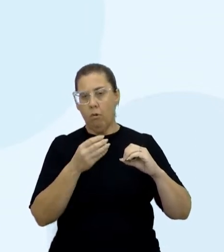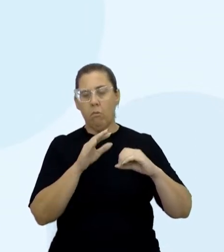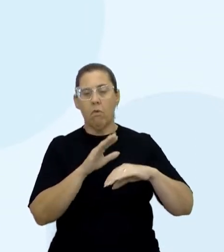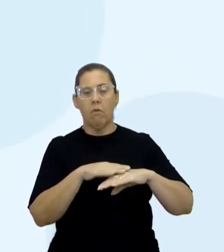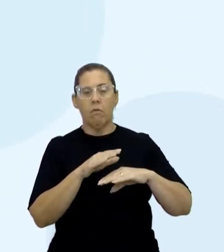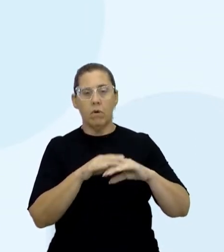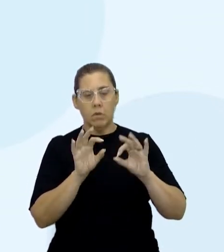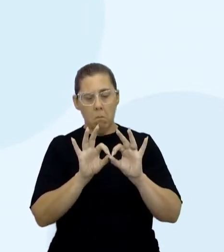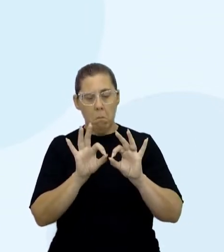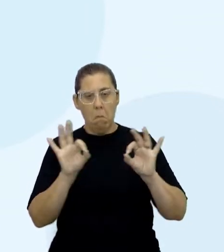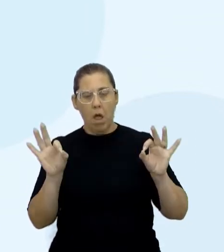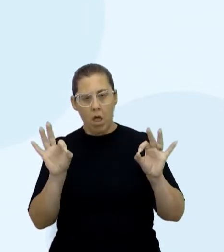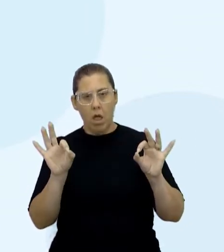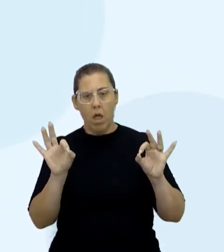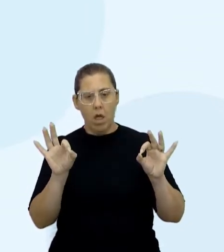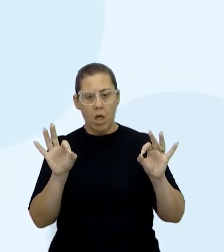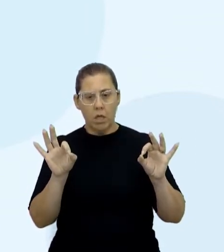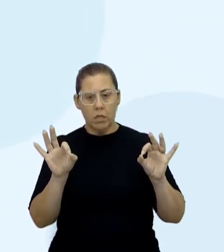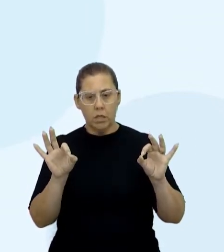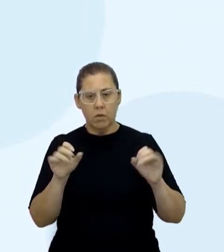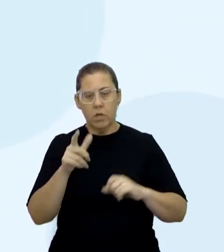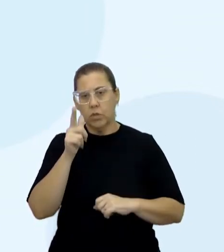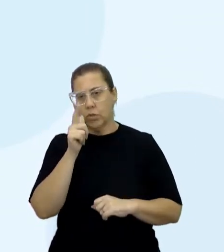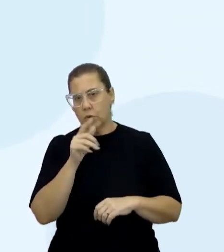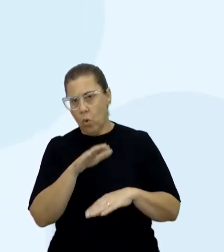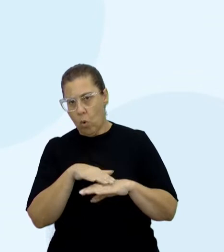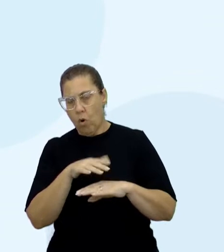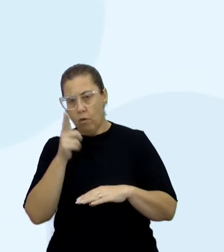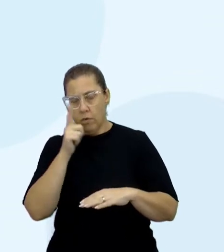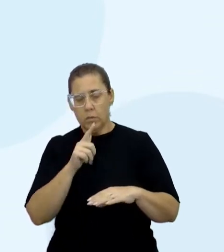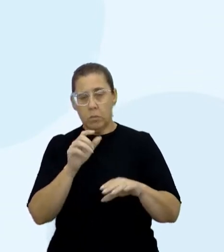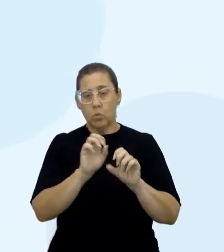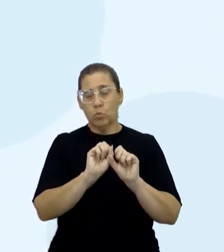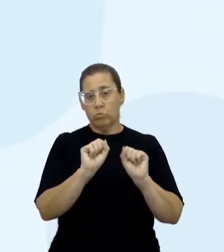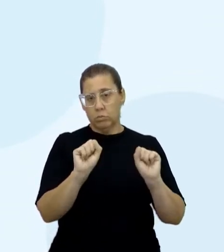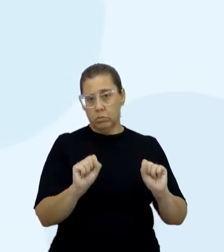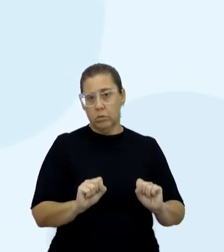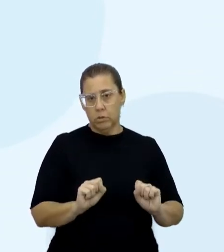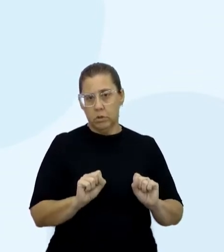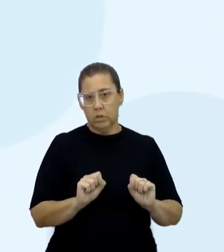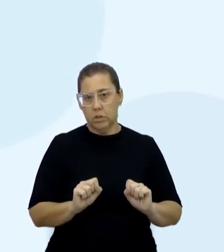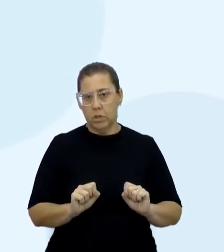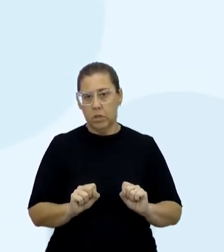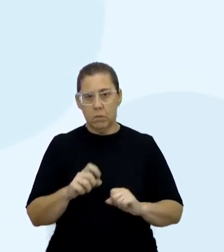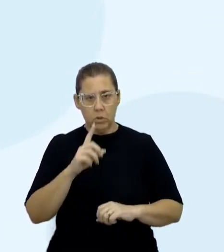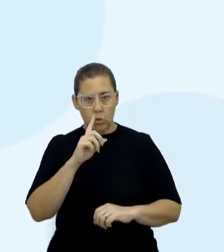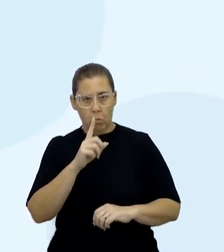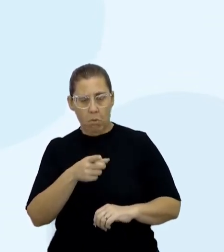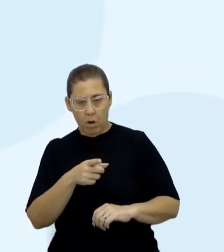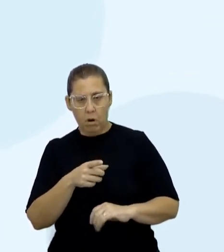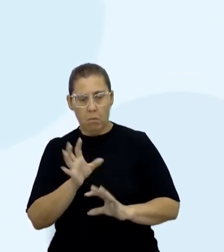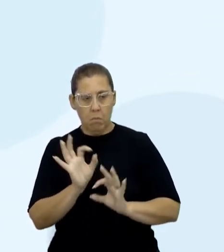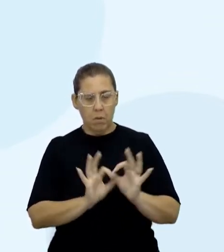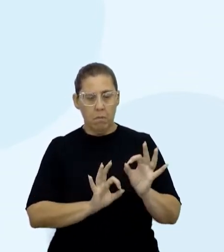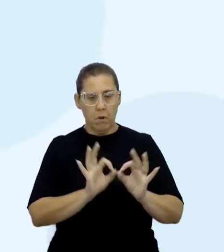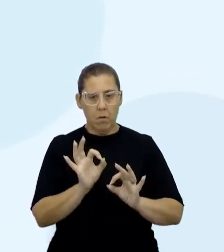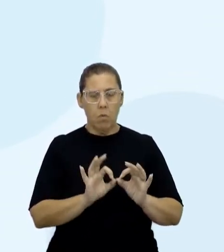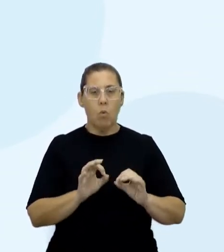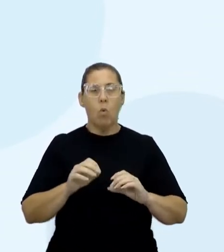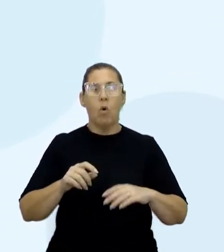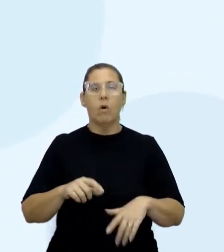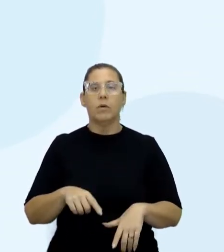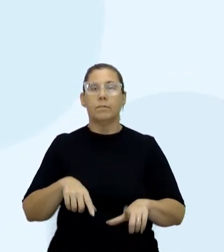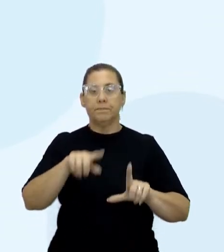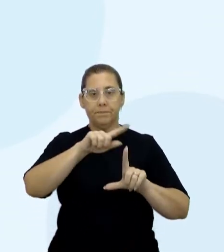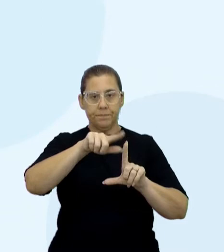fazer uma medição, e a gente faz essa medição por um sistema de coordenadas, formando aqui um ângulo de 90 graus